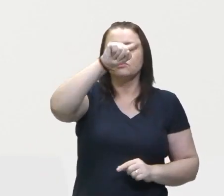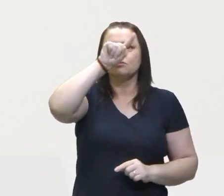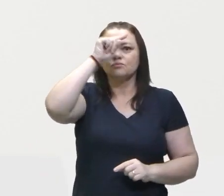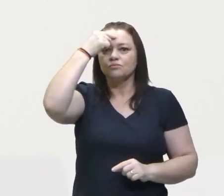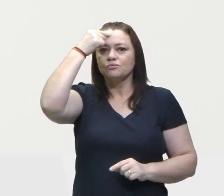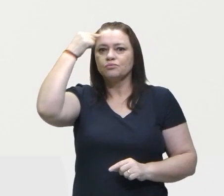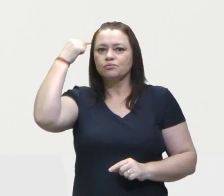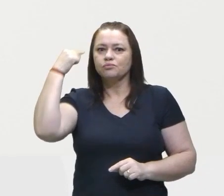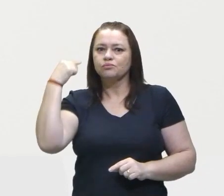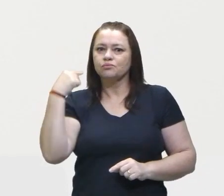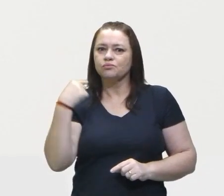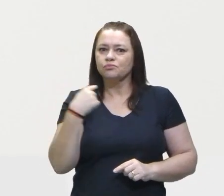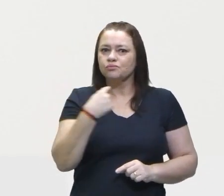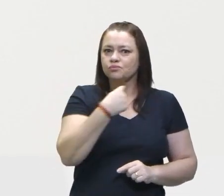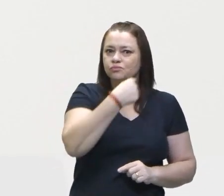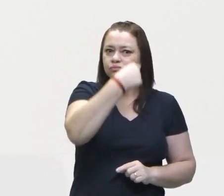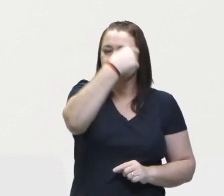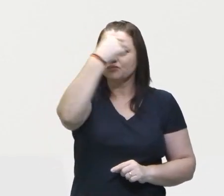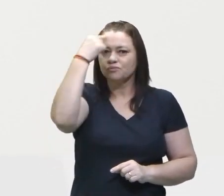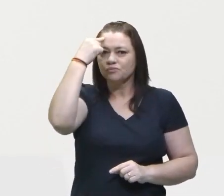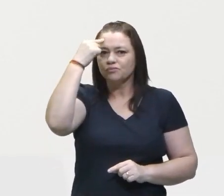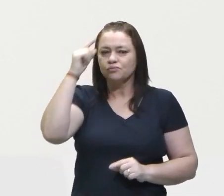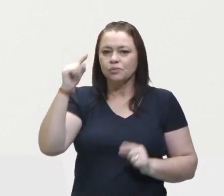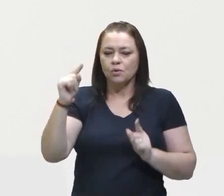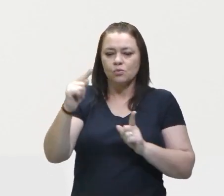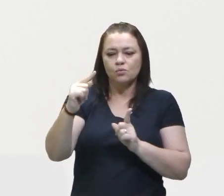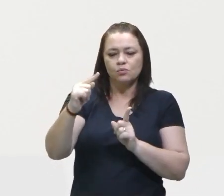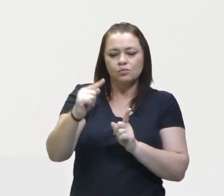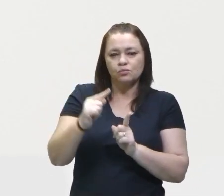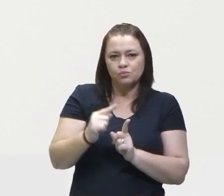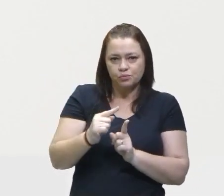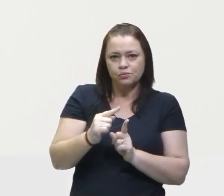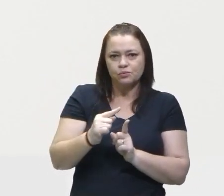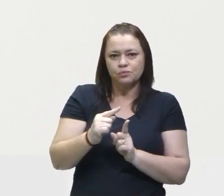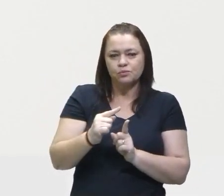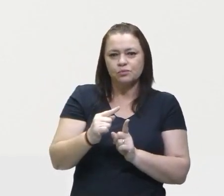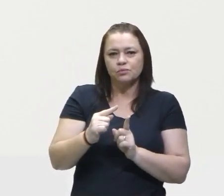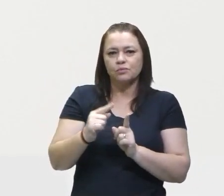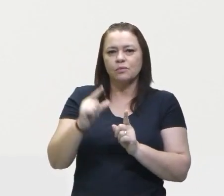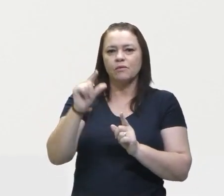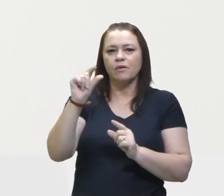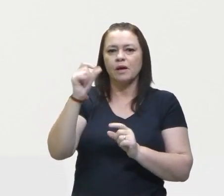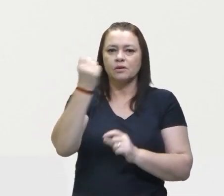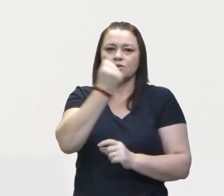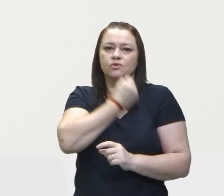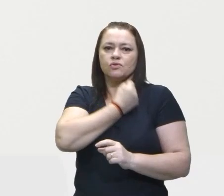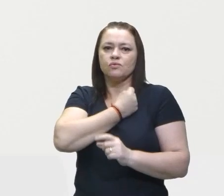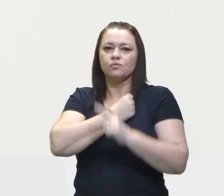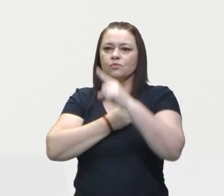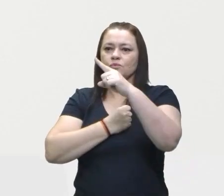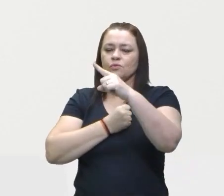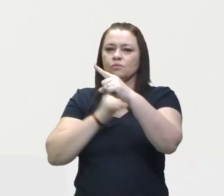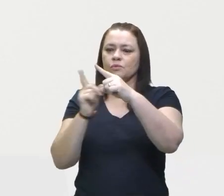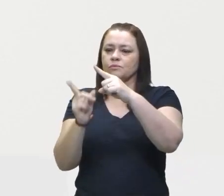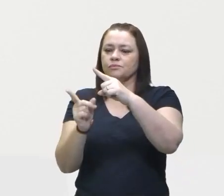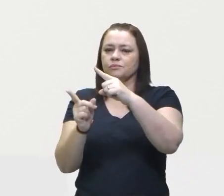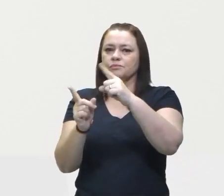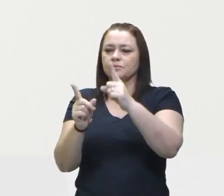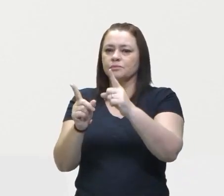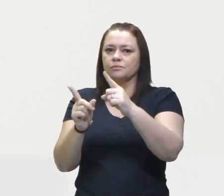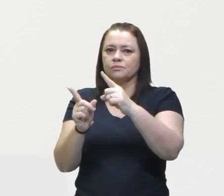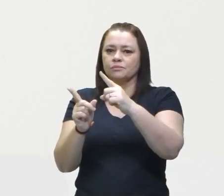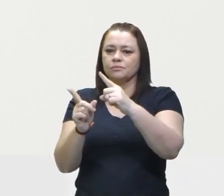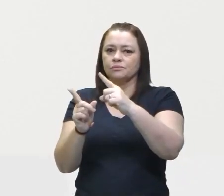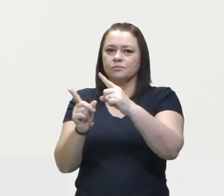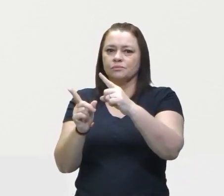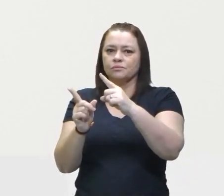inteira, o ponteiro pequeno vai de um número ao outro, tá? Enquanto o ponteiro grande dá